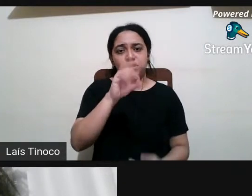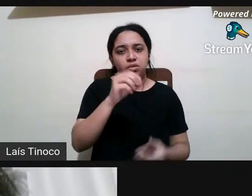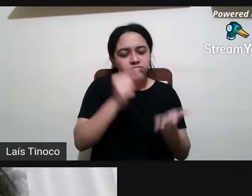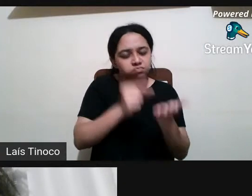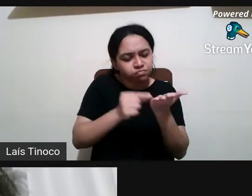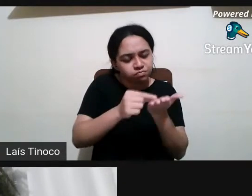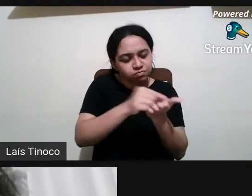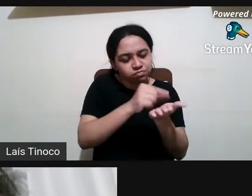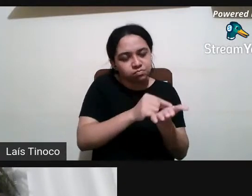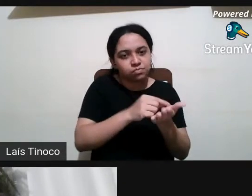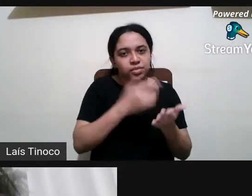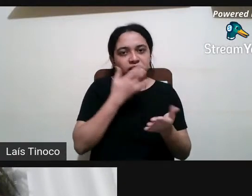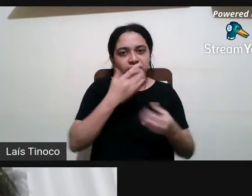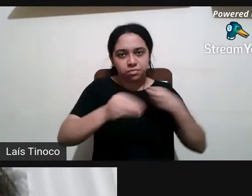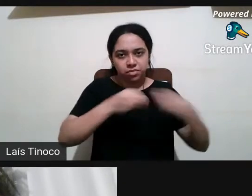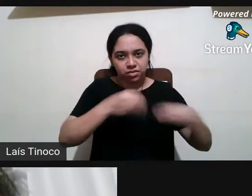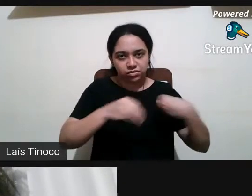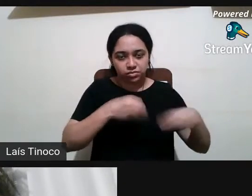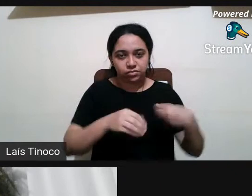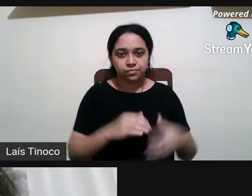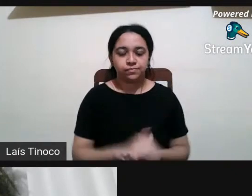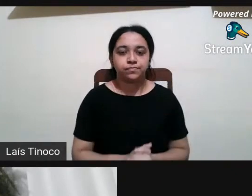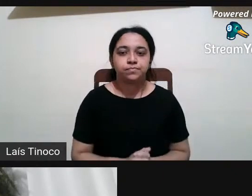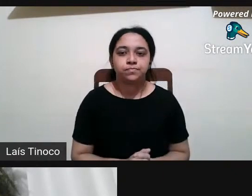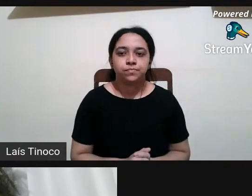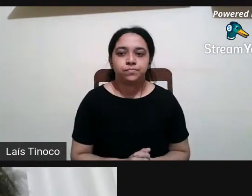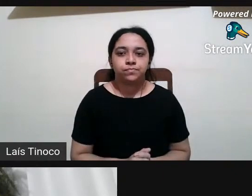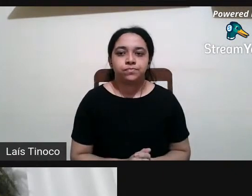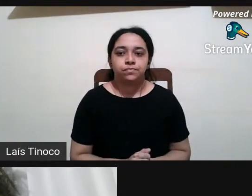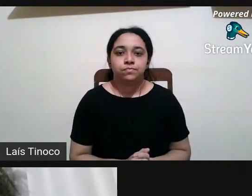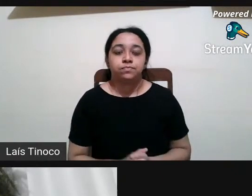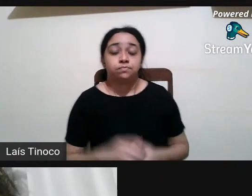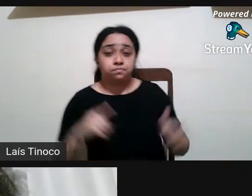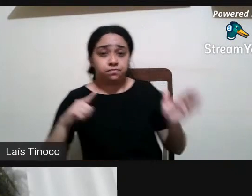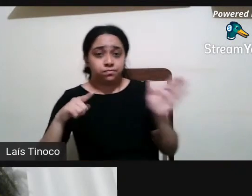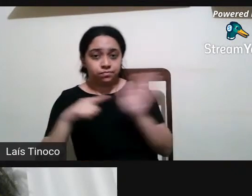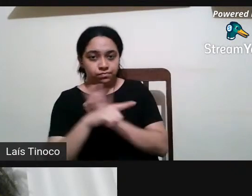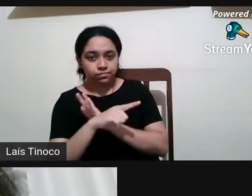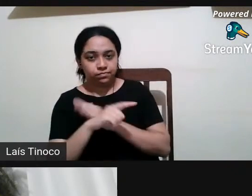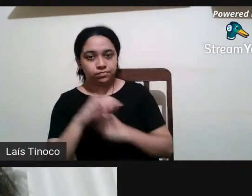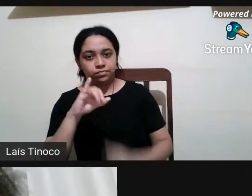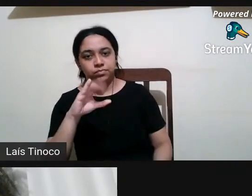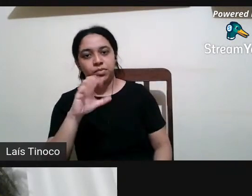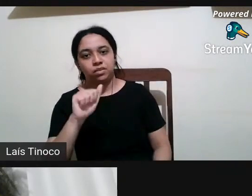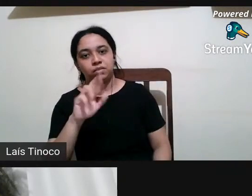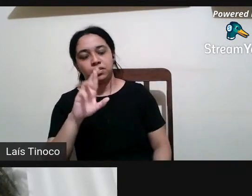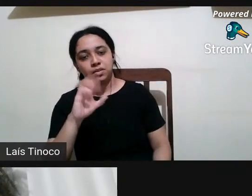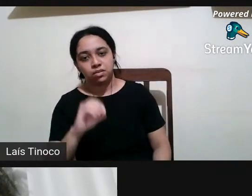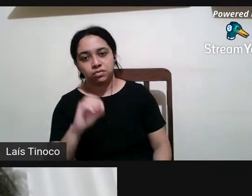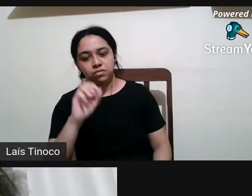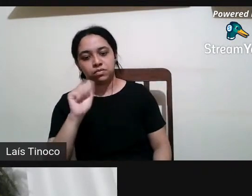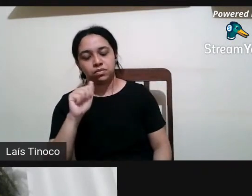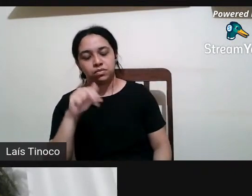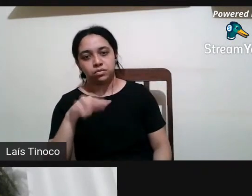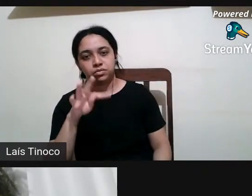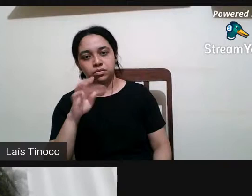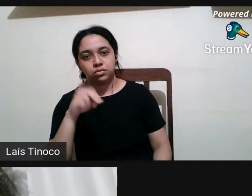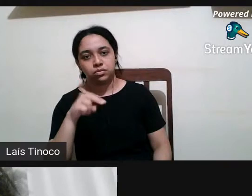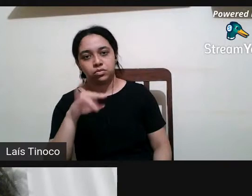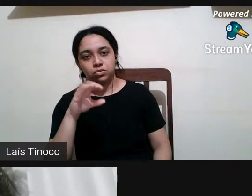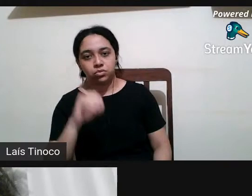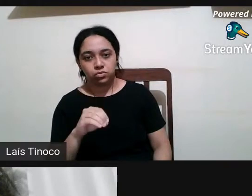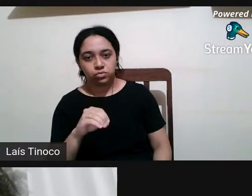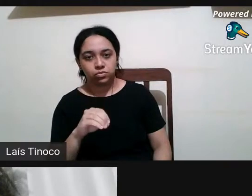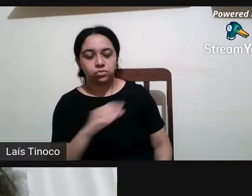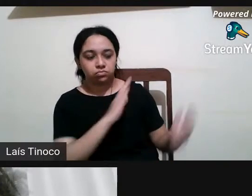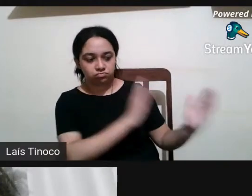pergunta aqui do Ícaro, Ícaro Antônio, que, na verdade, é uma sequência desse protocolo